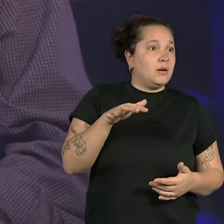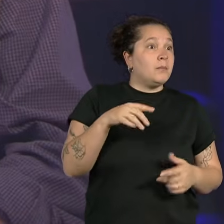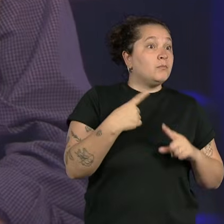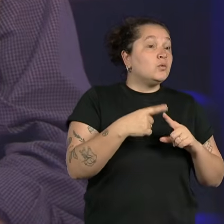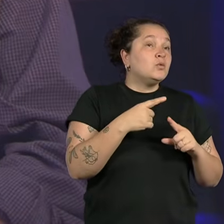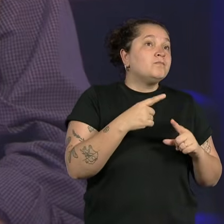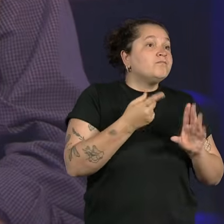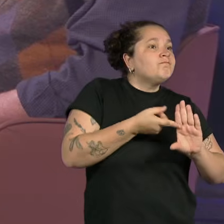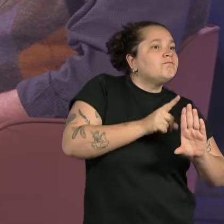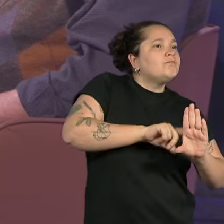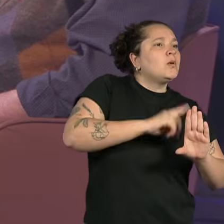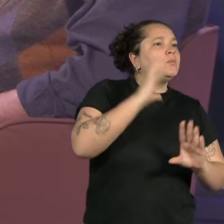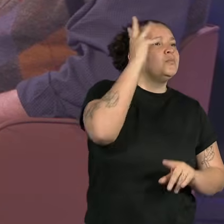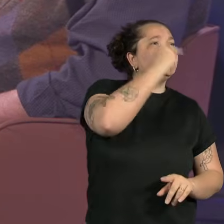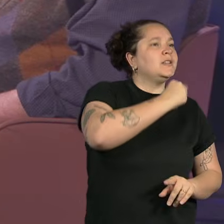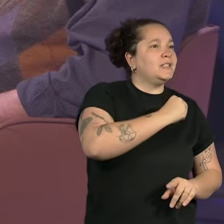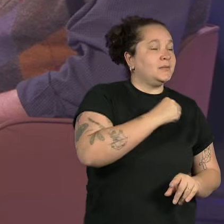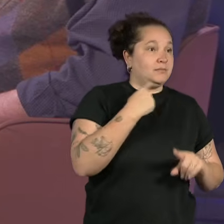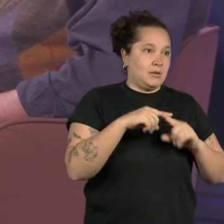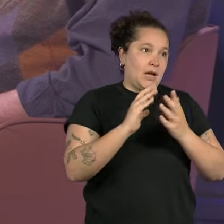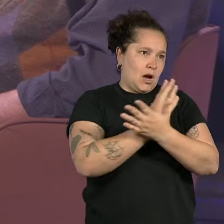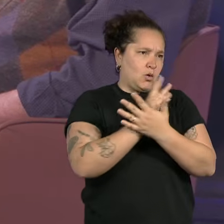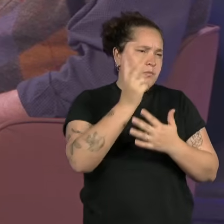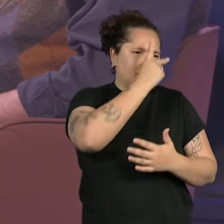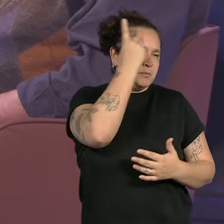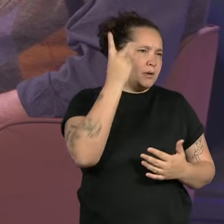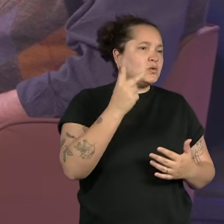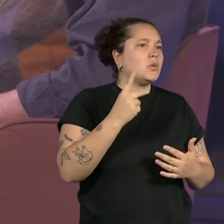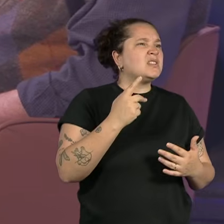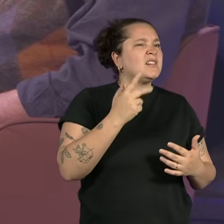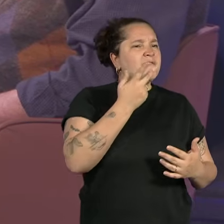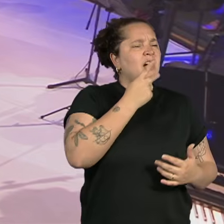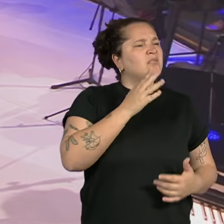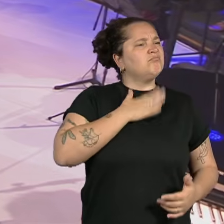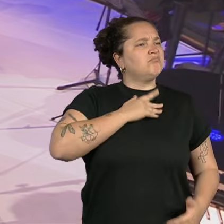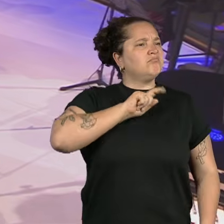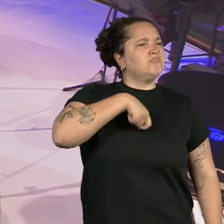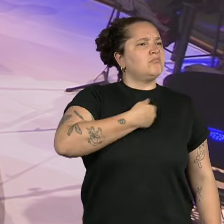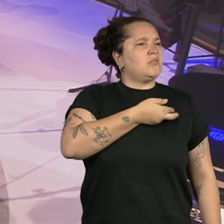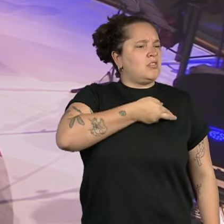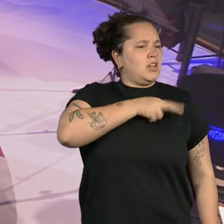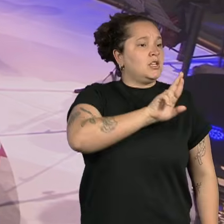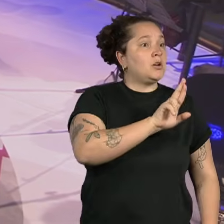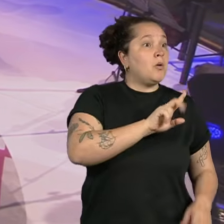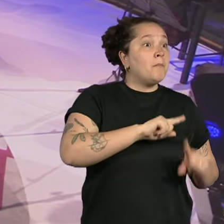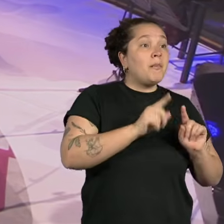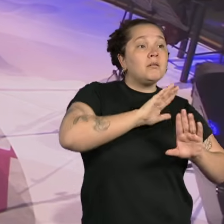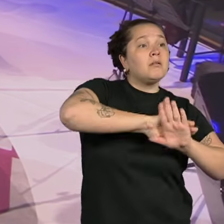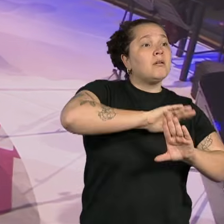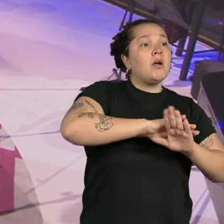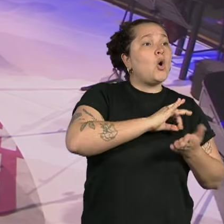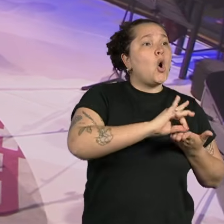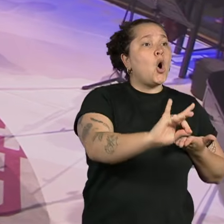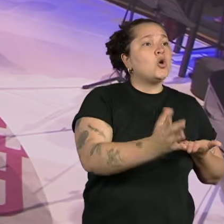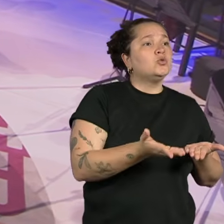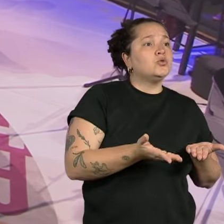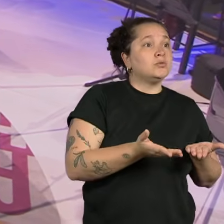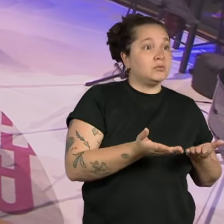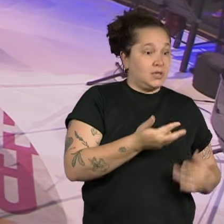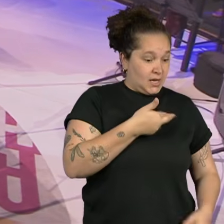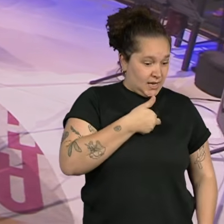você vê manifestações de pessoas aparentemente religiosas com muito ódio. E religião